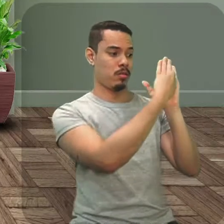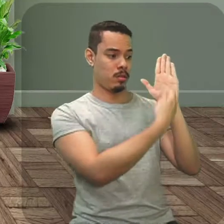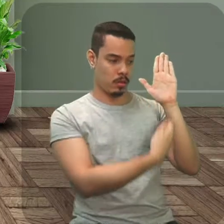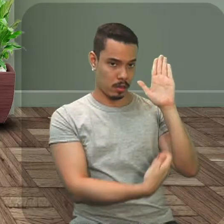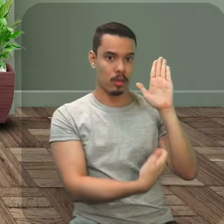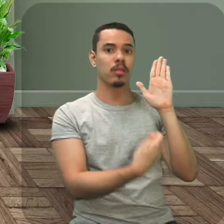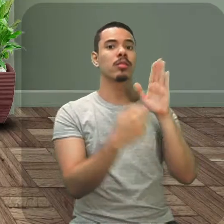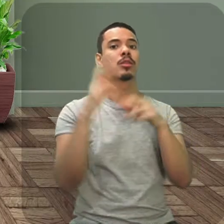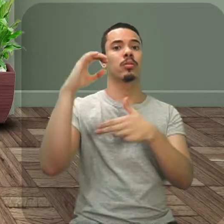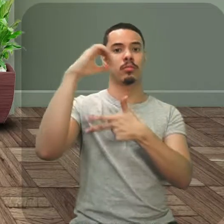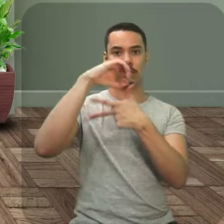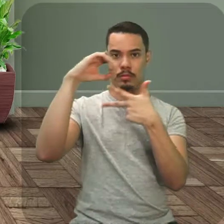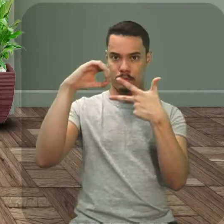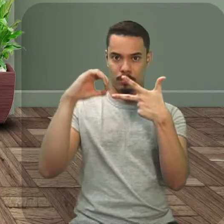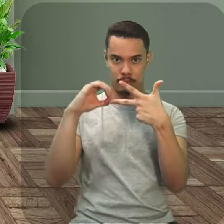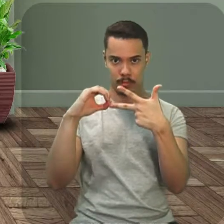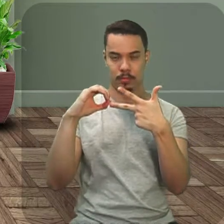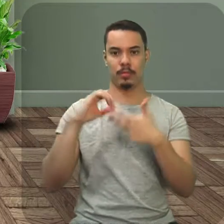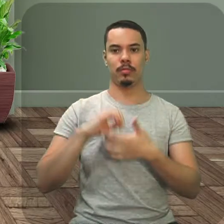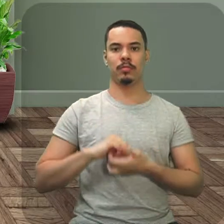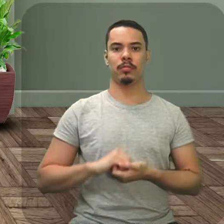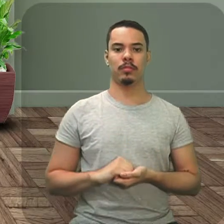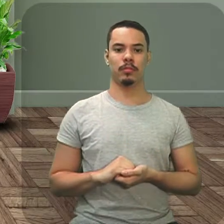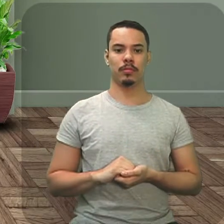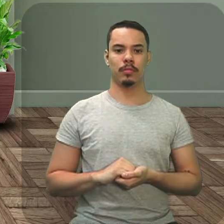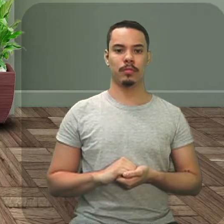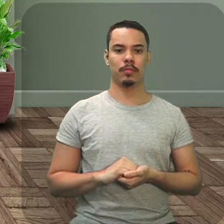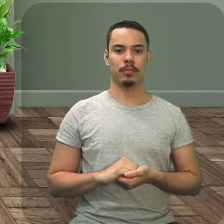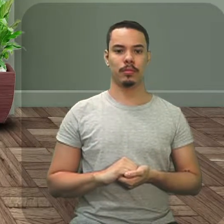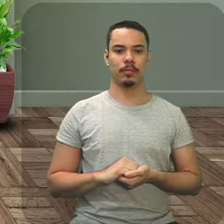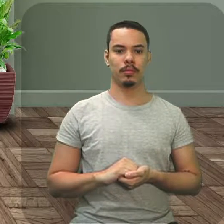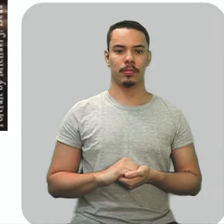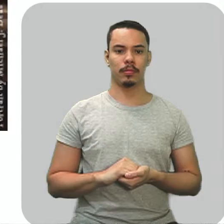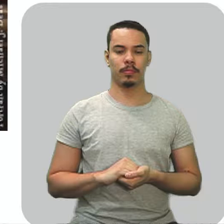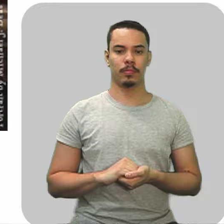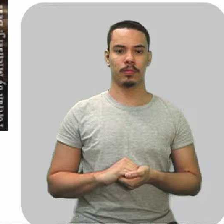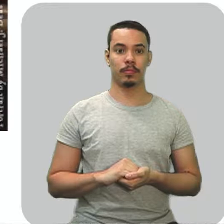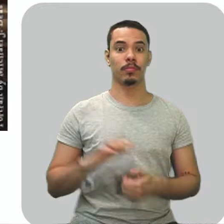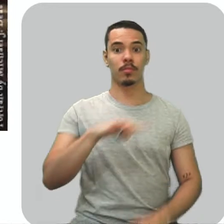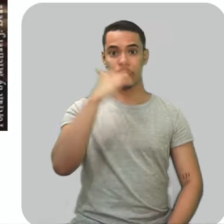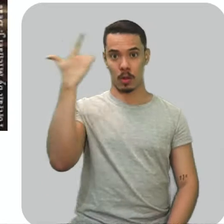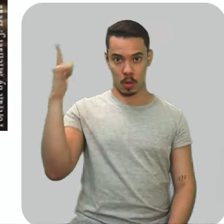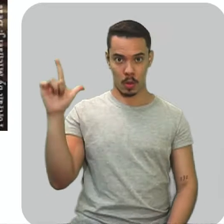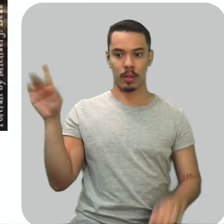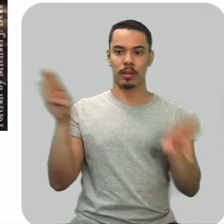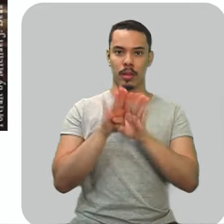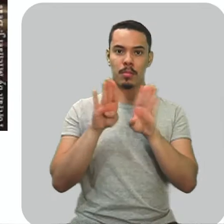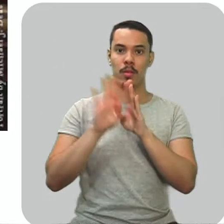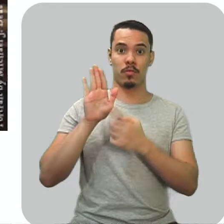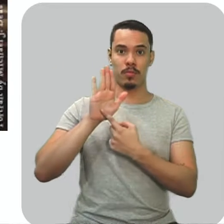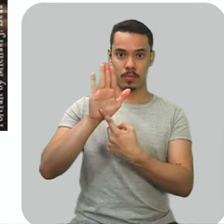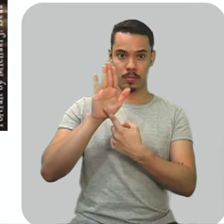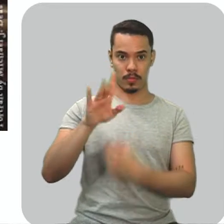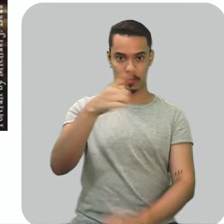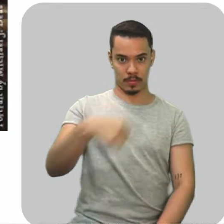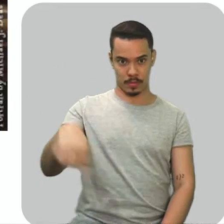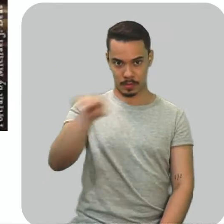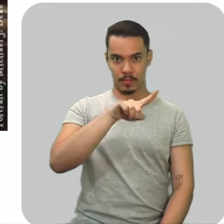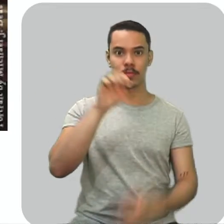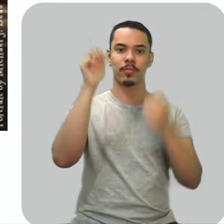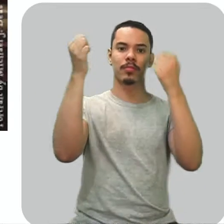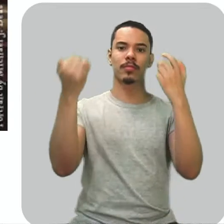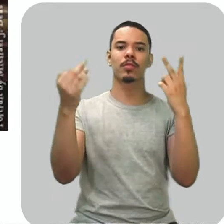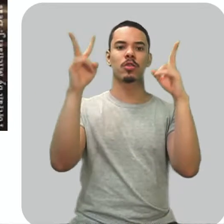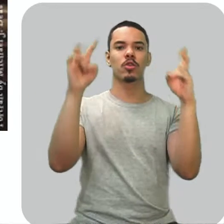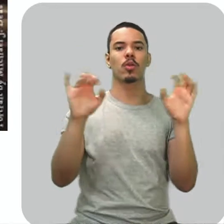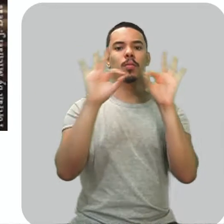no ENEM olha aqui o outro aqui que eu tenho que mostrar para vocês falando da